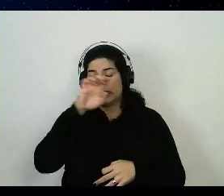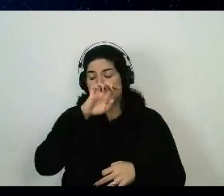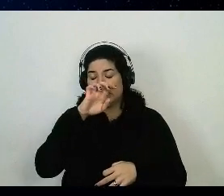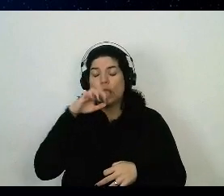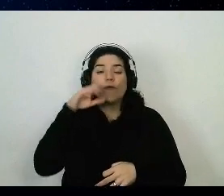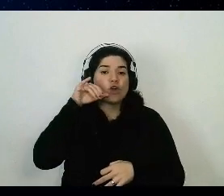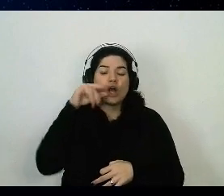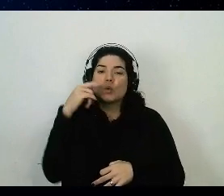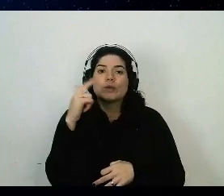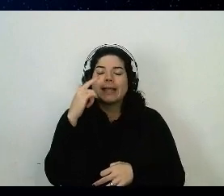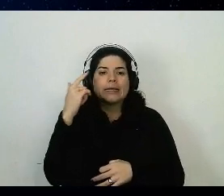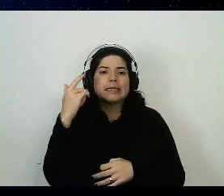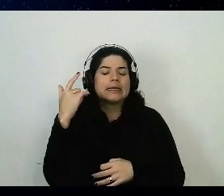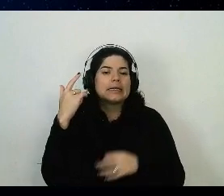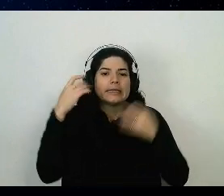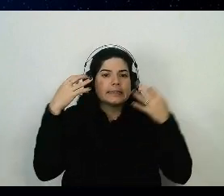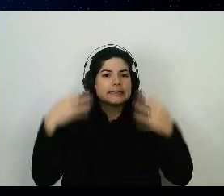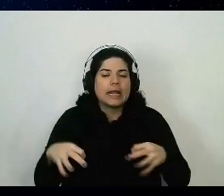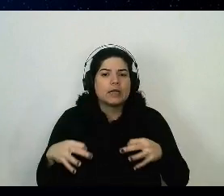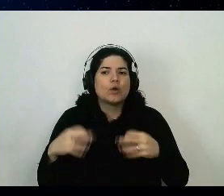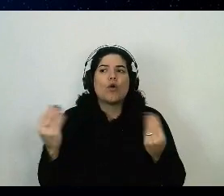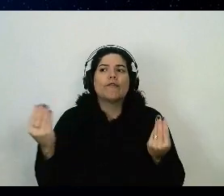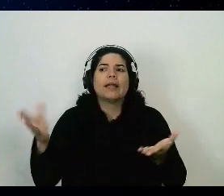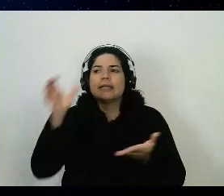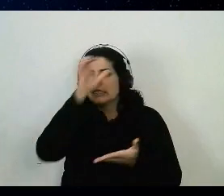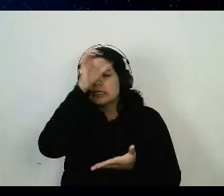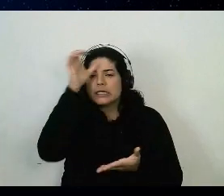fato genuína para ele?